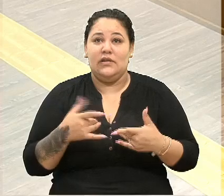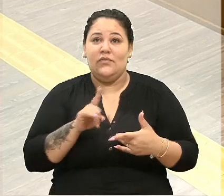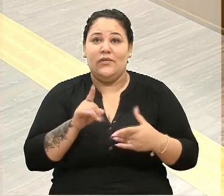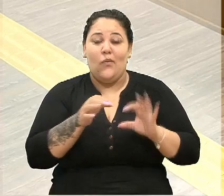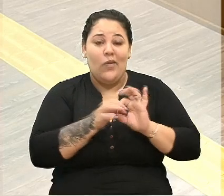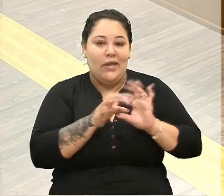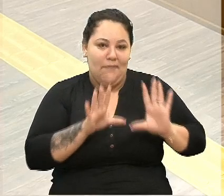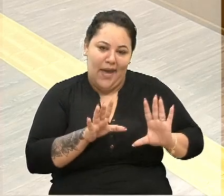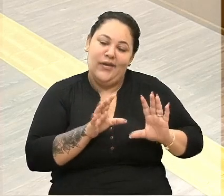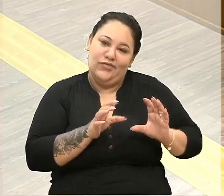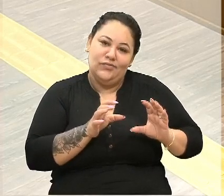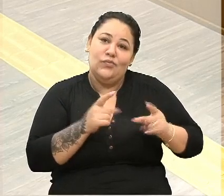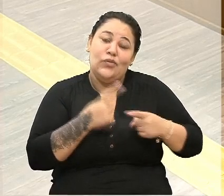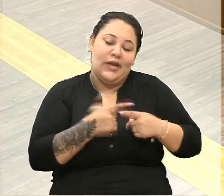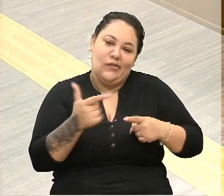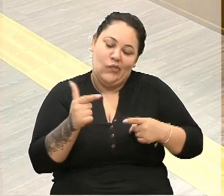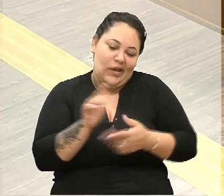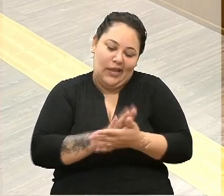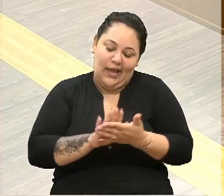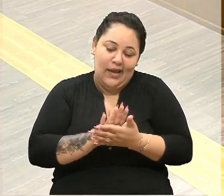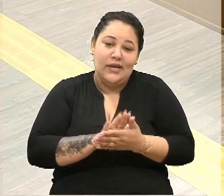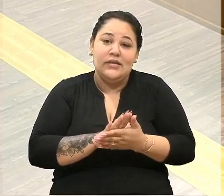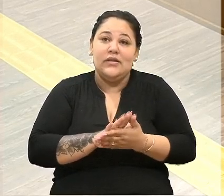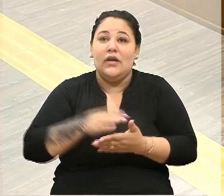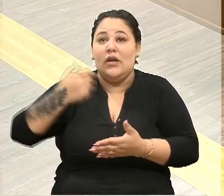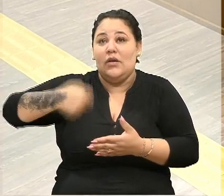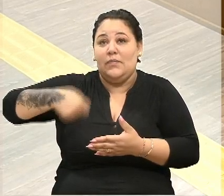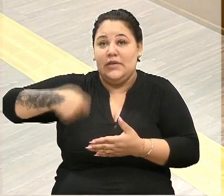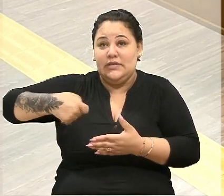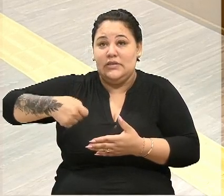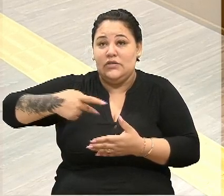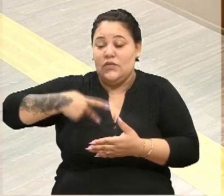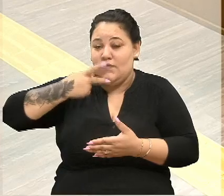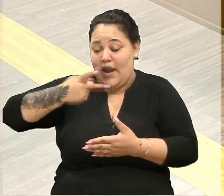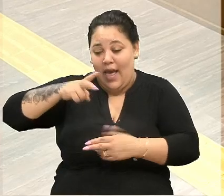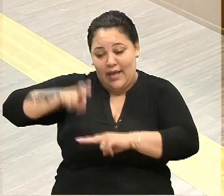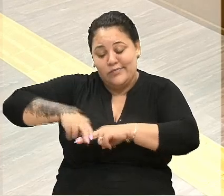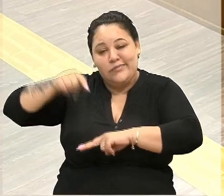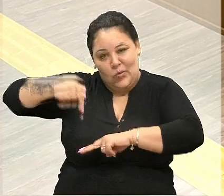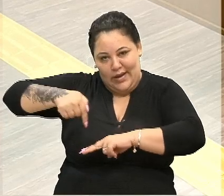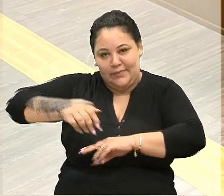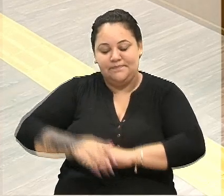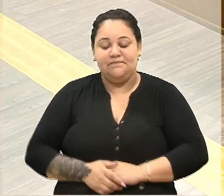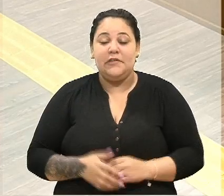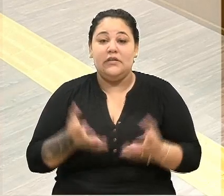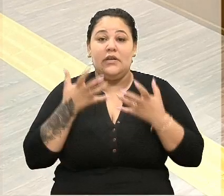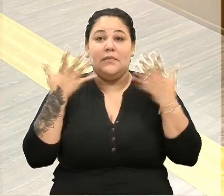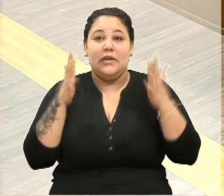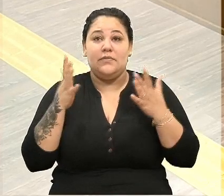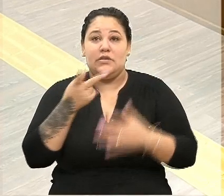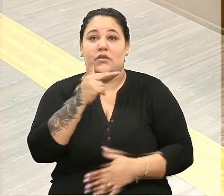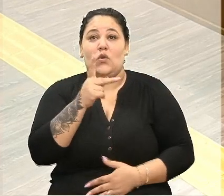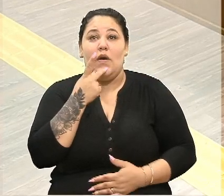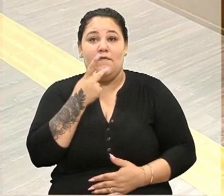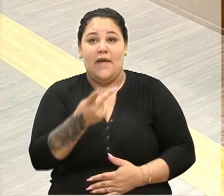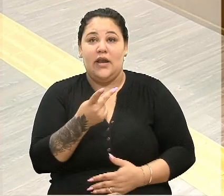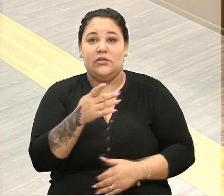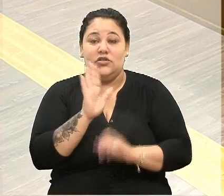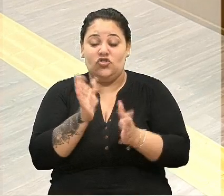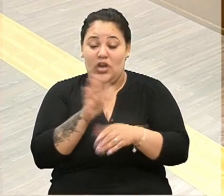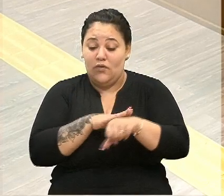nós não temos outros colegas aqui na mesa diretora, então faço a parte daqui mesmo. Lhe parabenizar pela fala, nós estávamos conversando